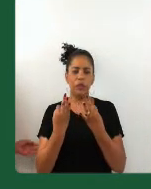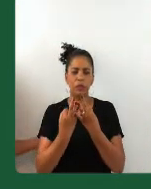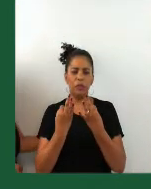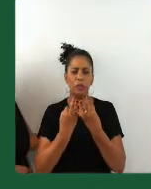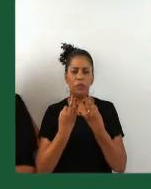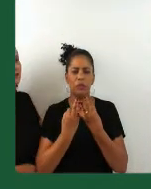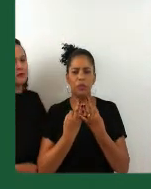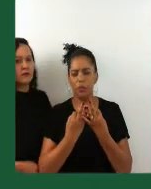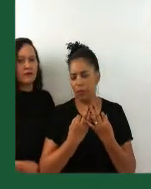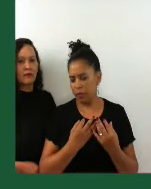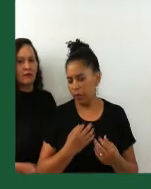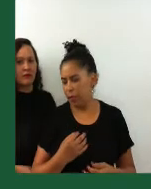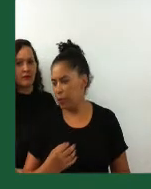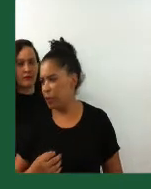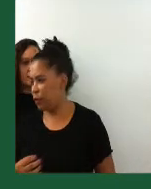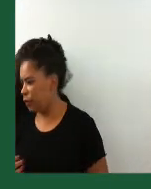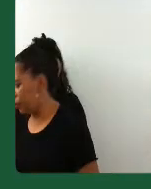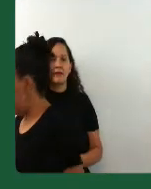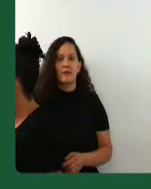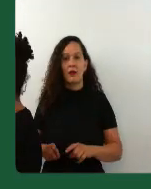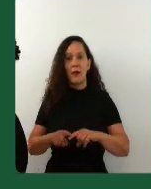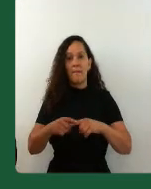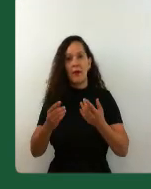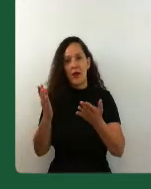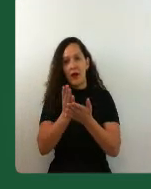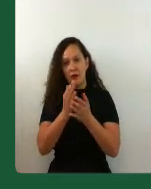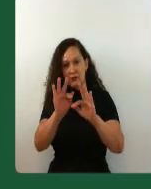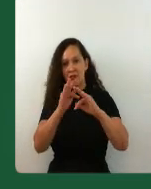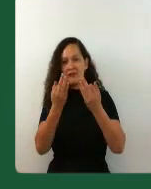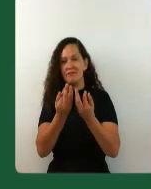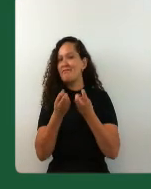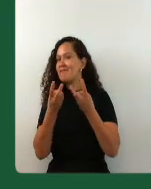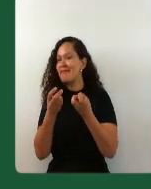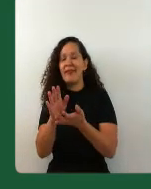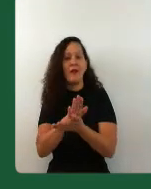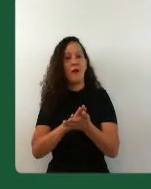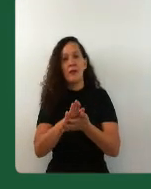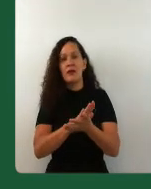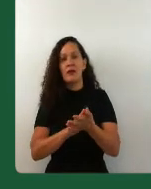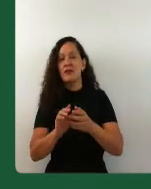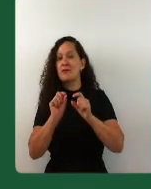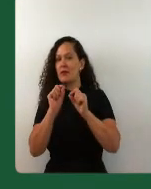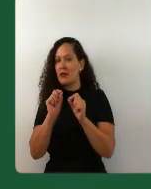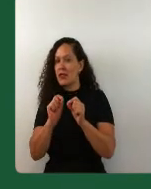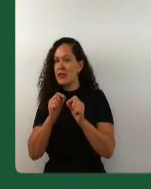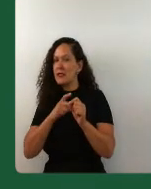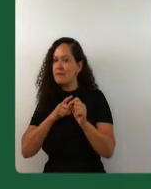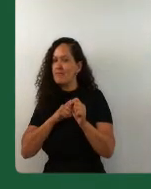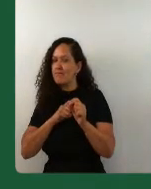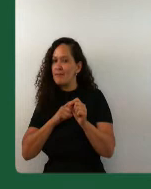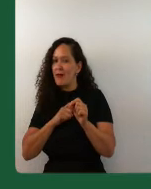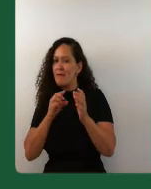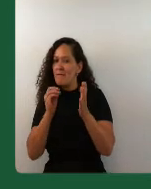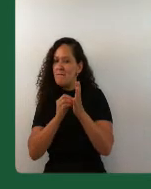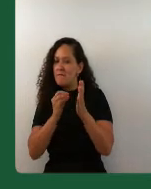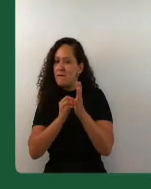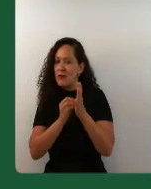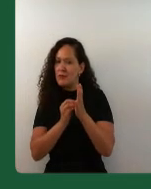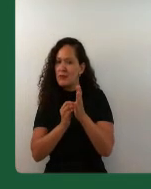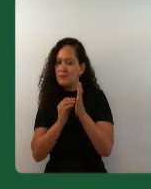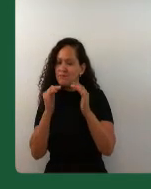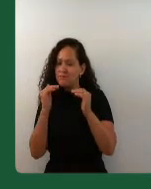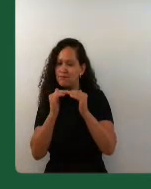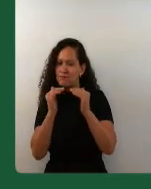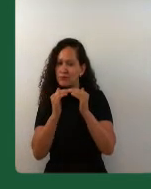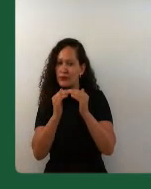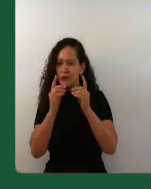dependendo, né, da sua condição, ela não consegue identificar que uma fissura está se enquadrada na deficiência física, né? As